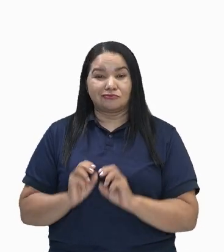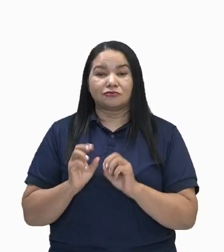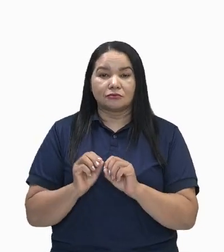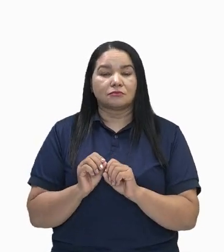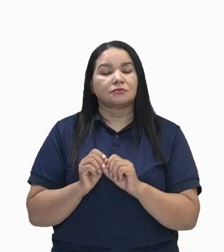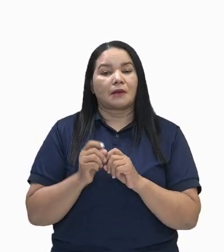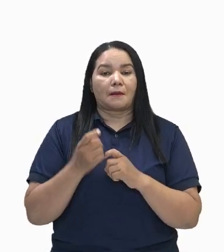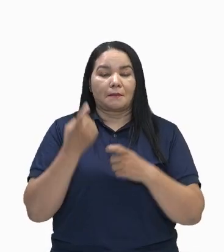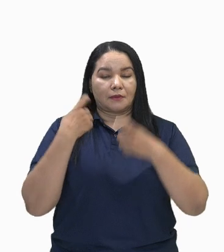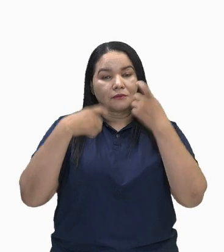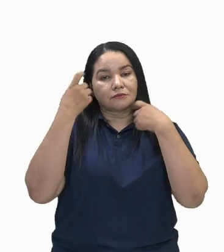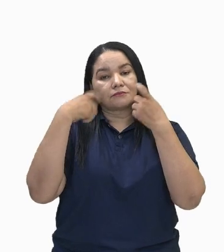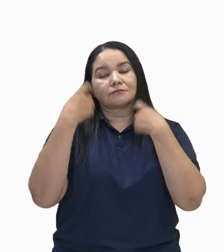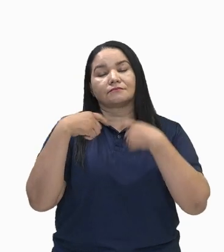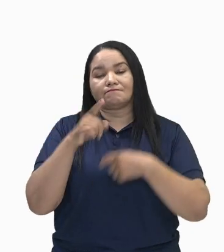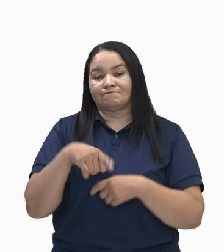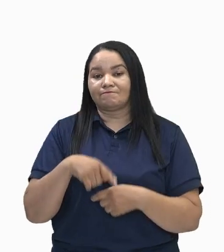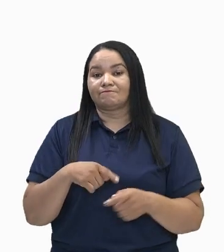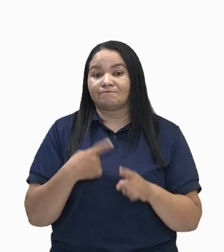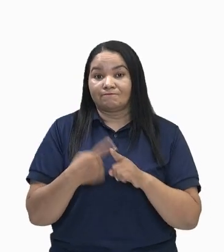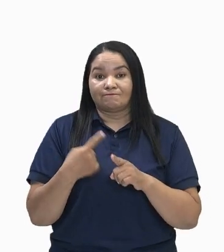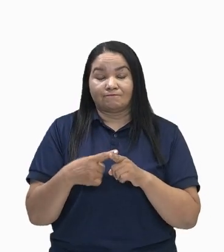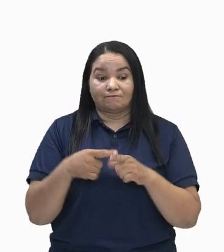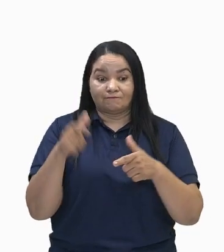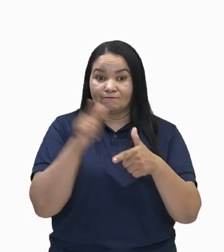preocupante quando provoca lesões